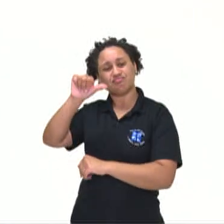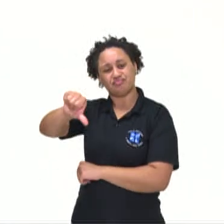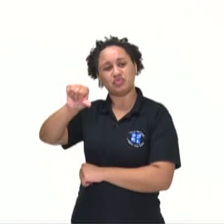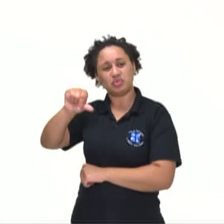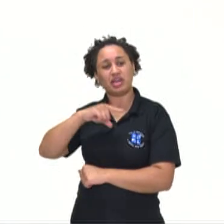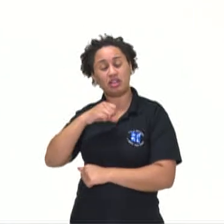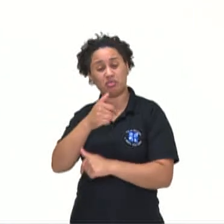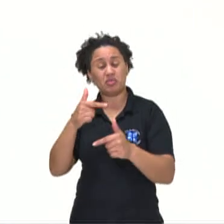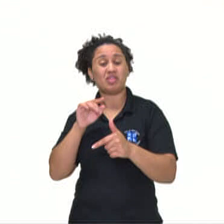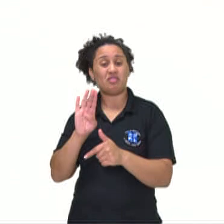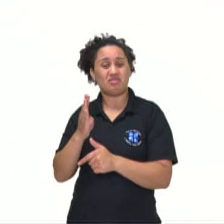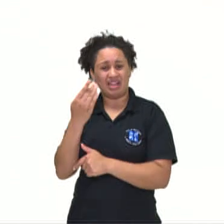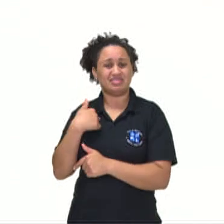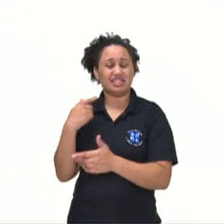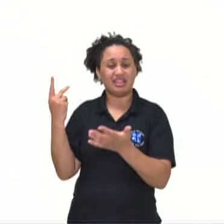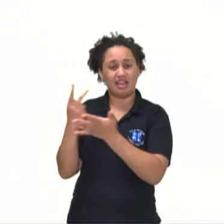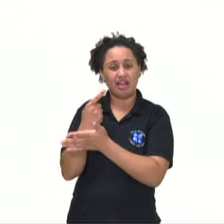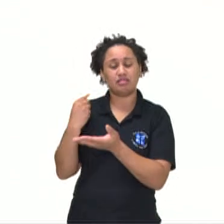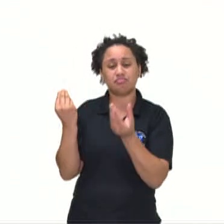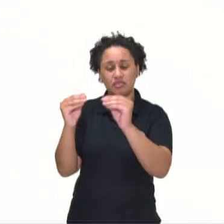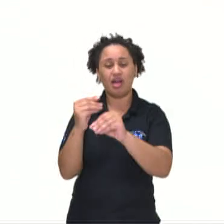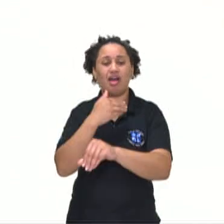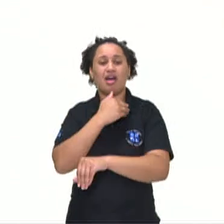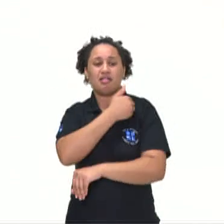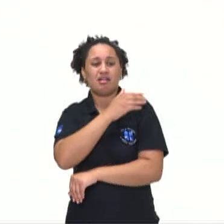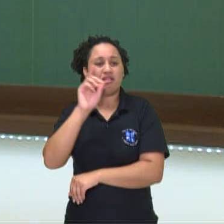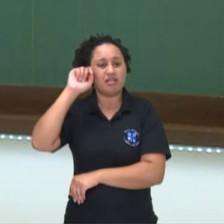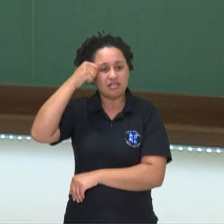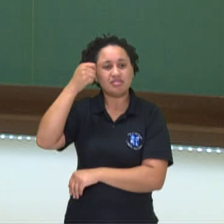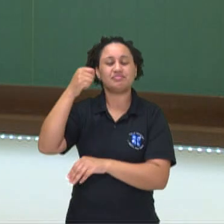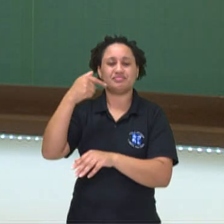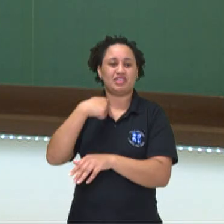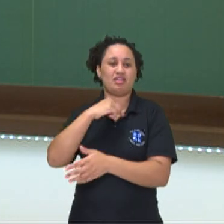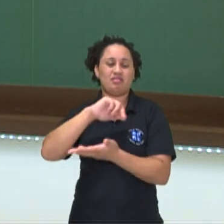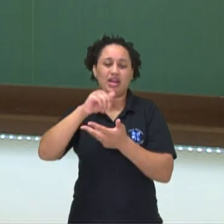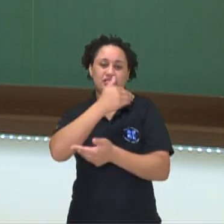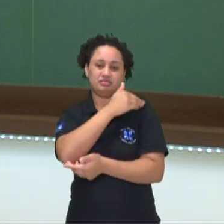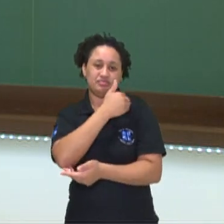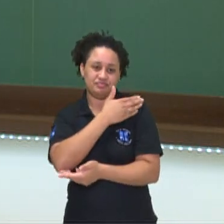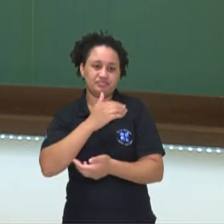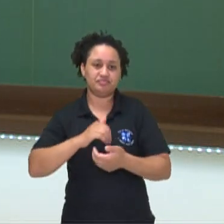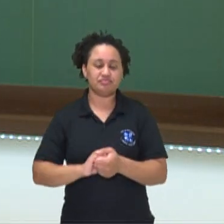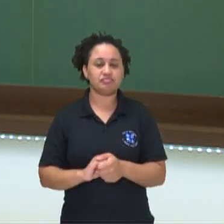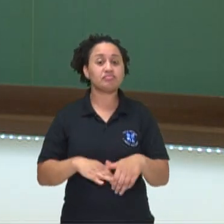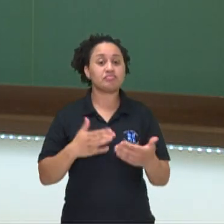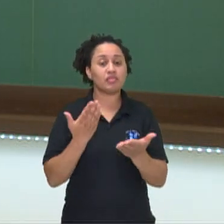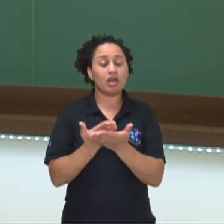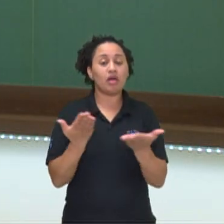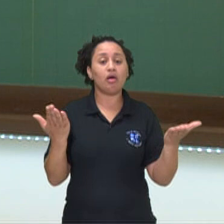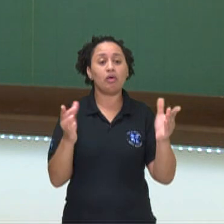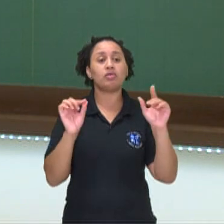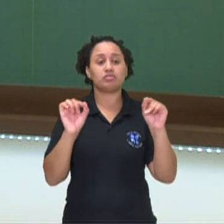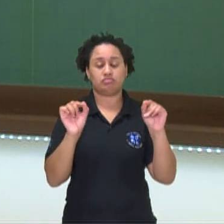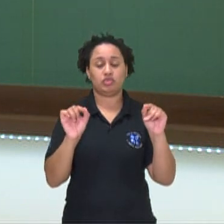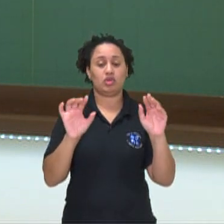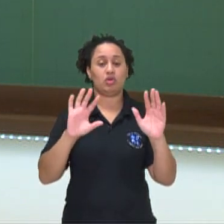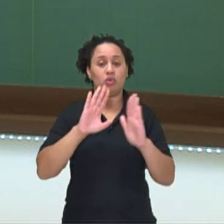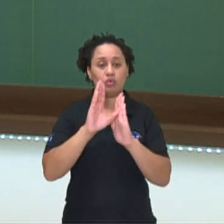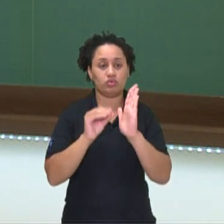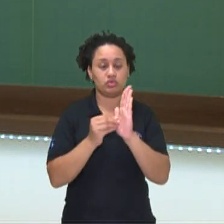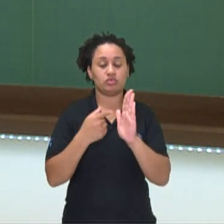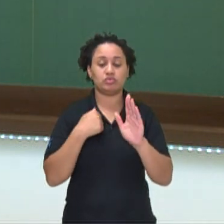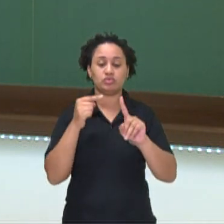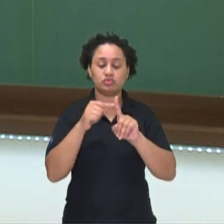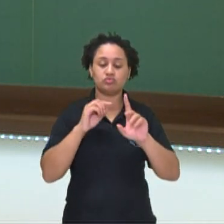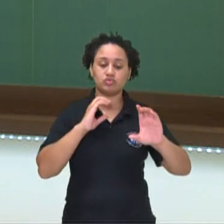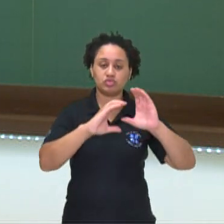perfis falsos para postar comentários racistas, preconceituosos e também as fake news. Então, nessa nossa aula, o que nós falamos? Sobre os meios